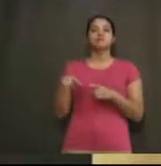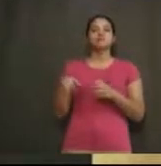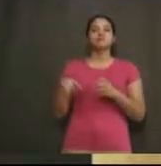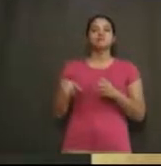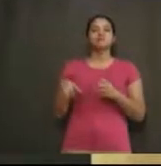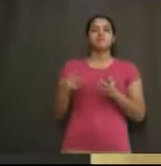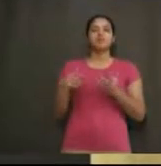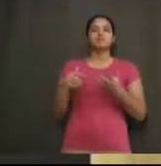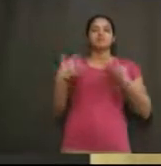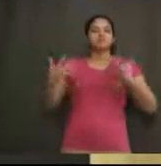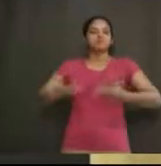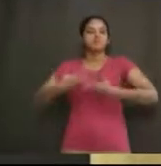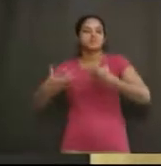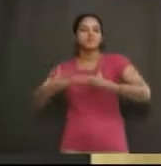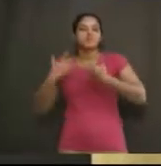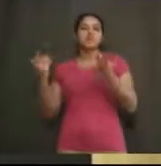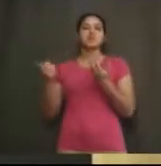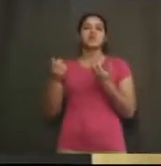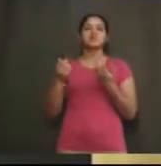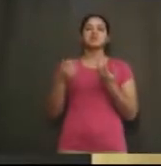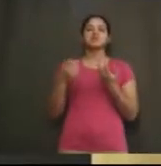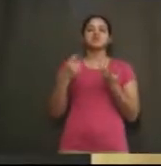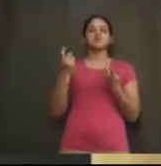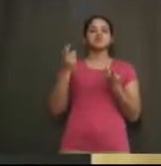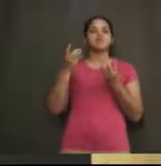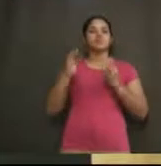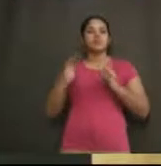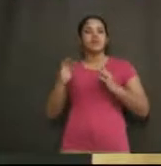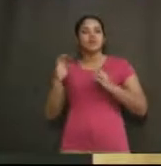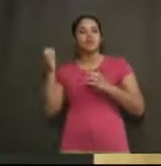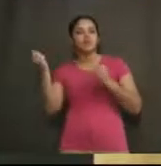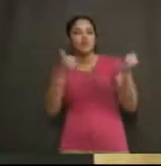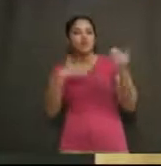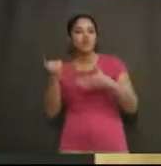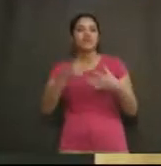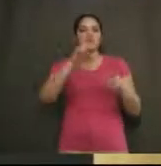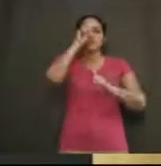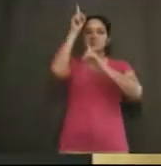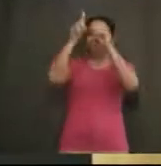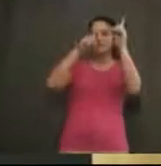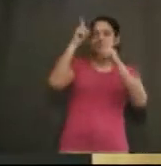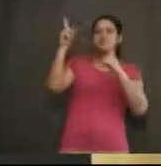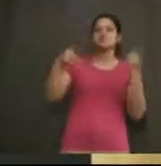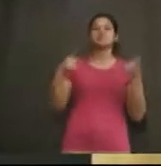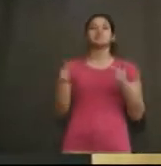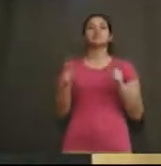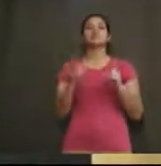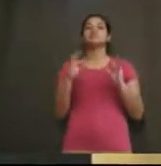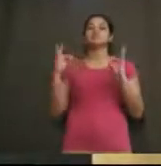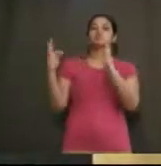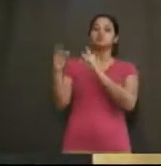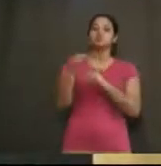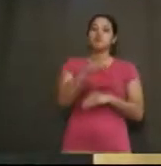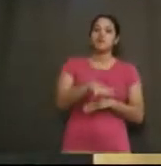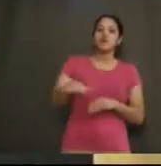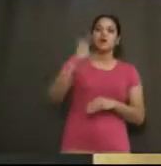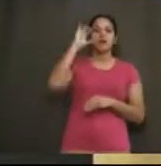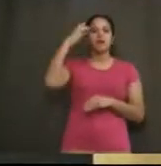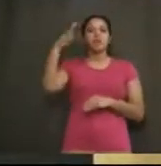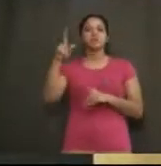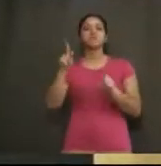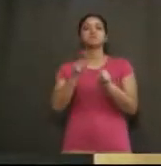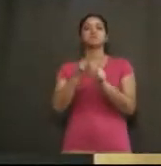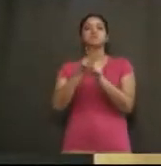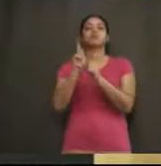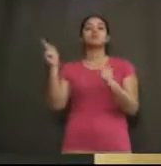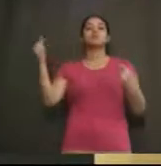todos muito entusiasmados com o trabalho acadêmico que realizamos e com a nossa missão